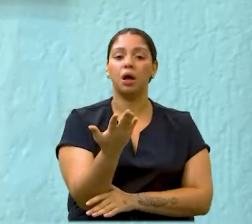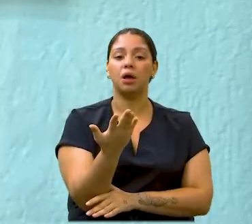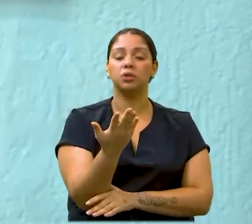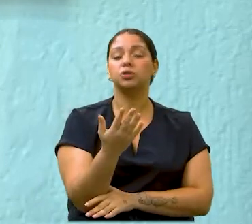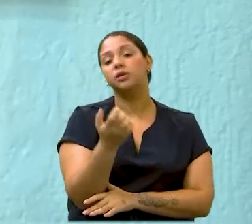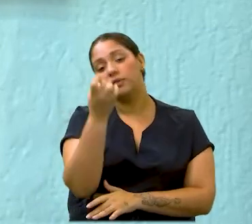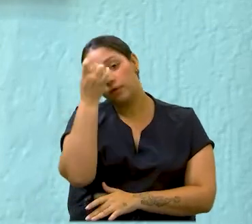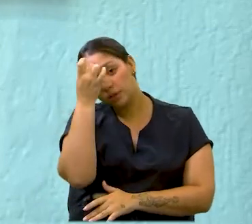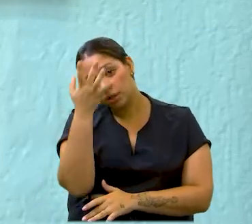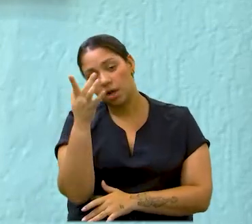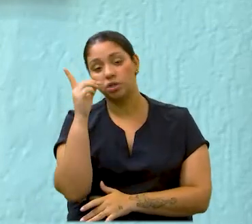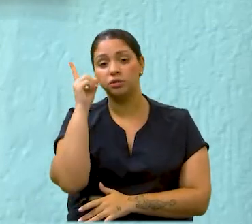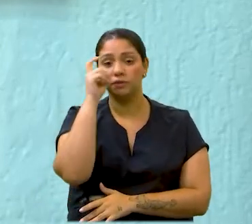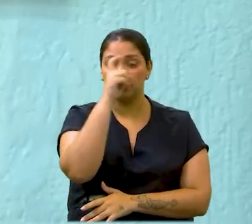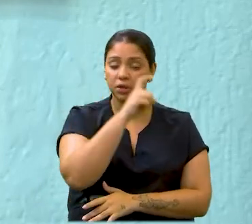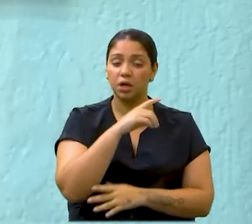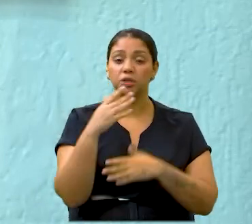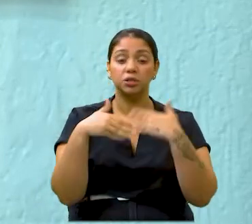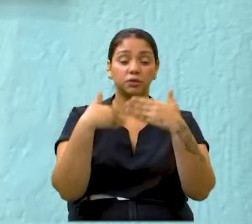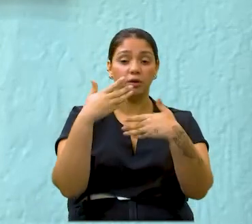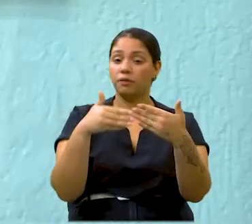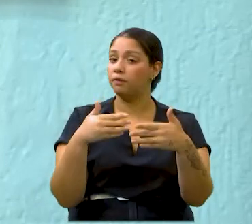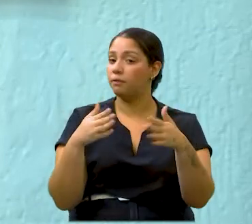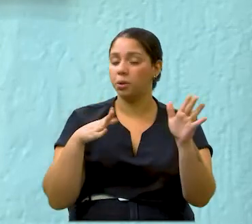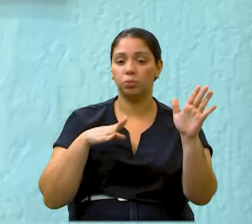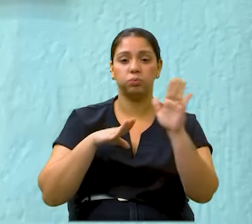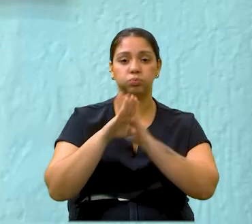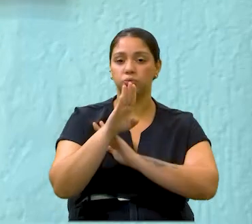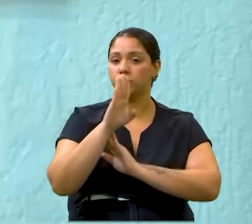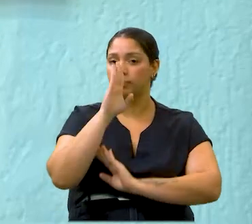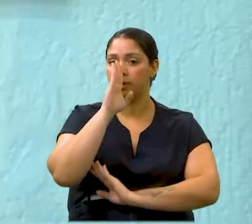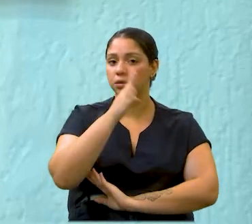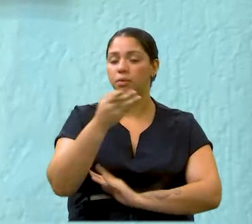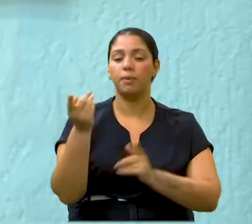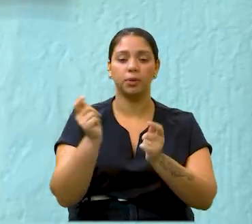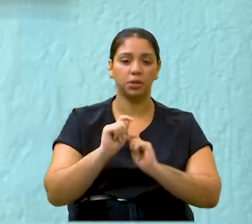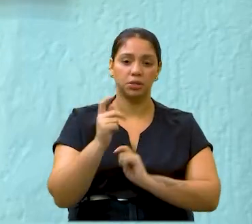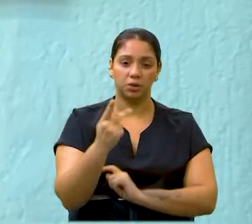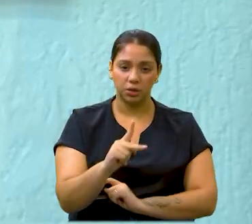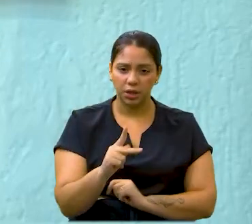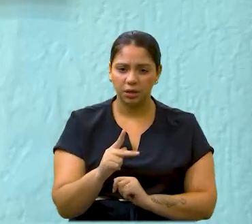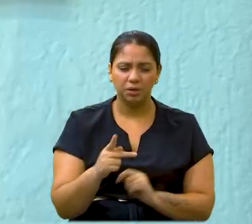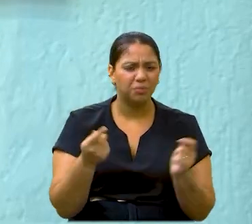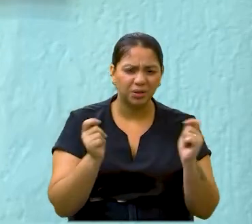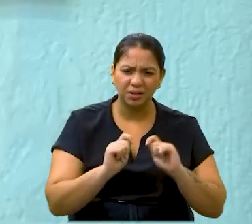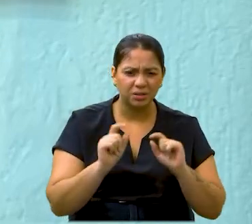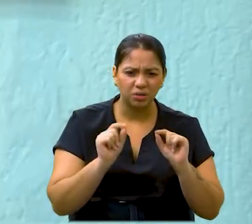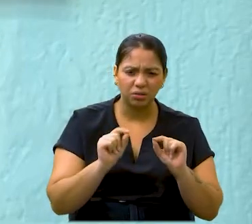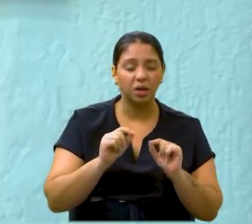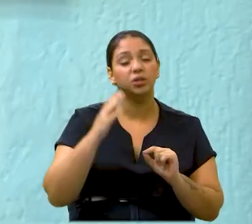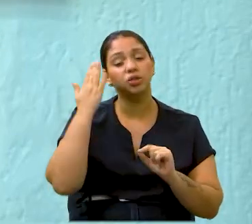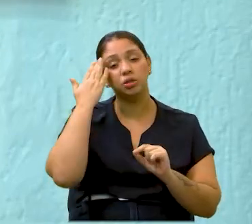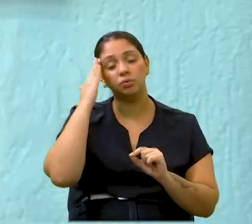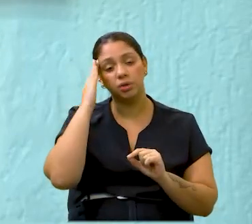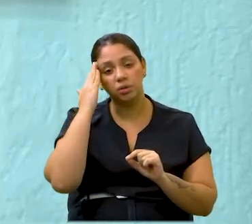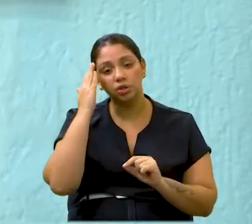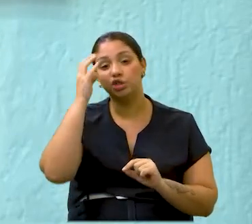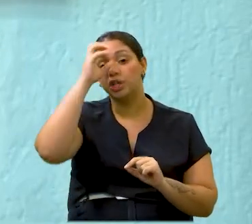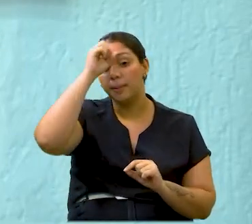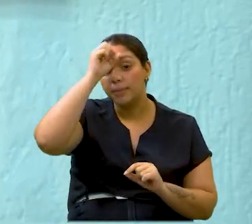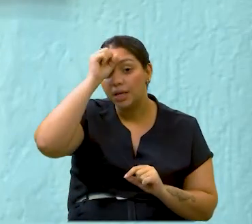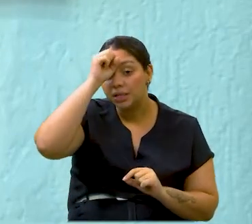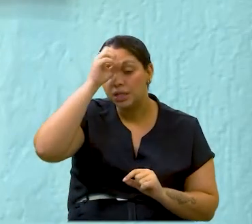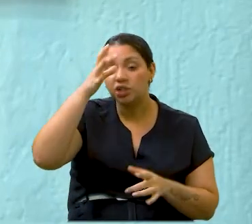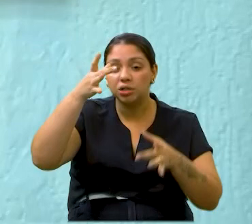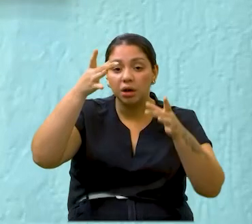com a sua facilidade, dificuldade, desenvolvendo ao máximo o seu potencial. Tá? Potencial do que, Yara? De entendimento, de